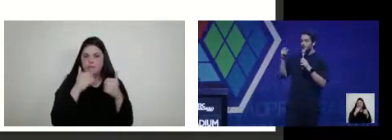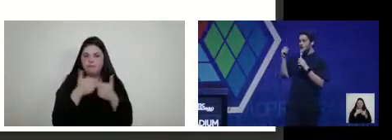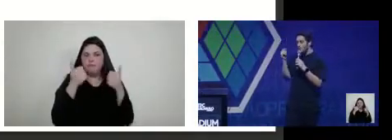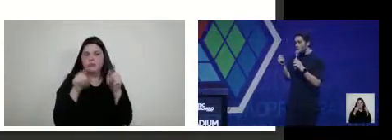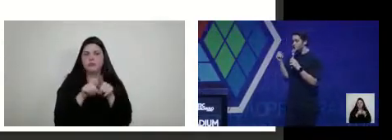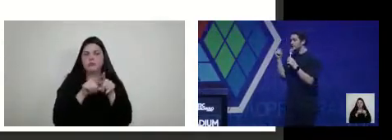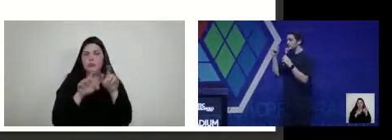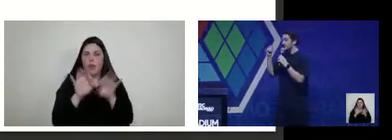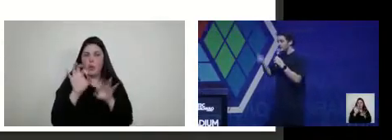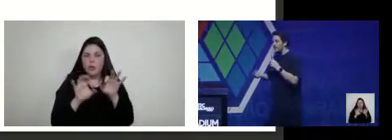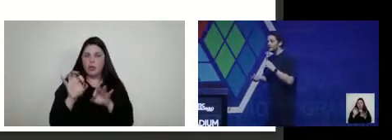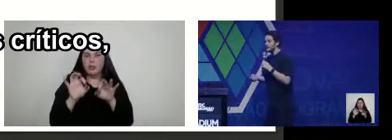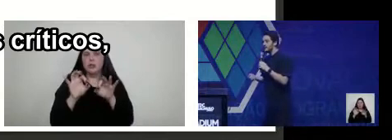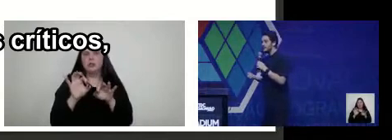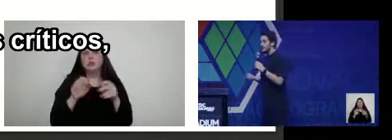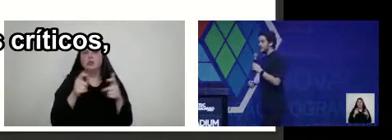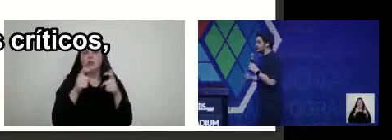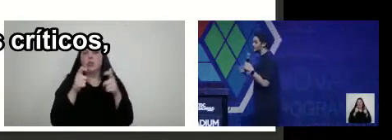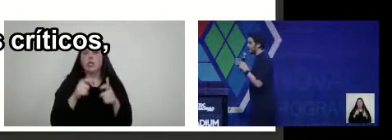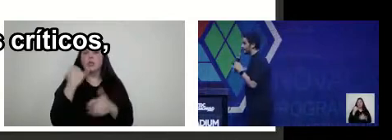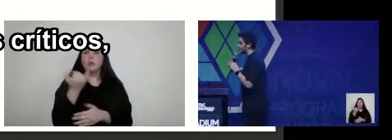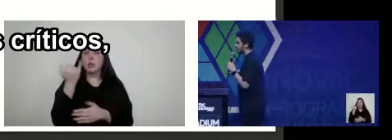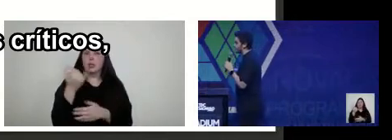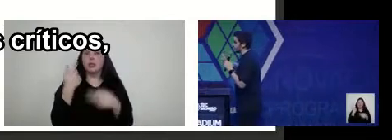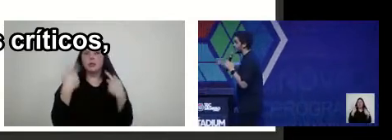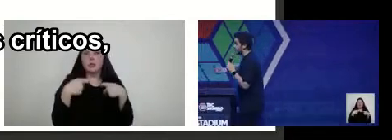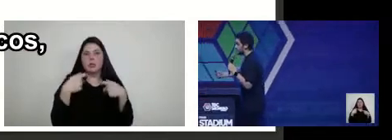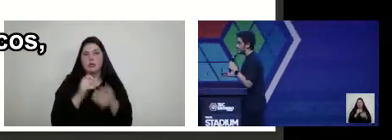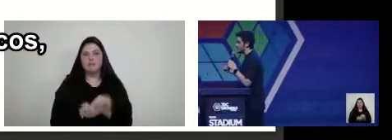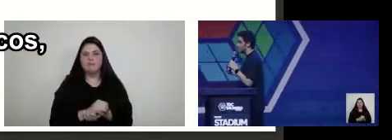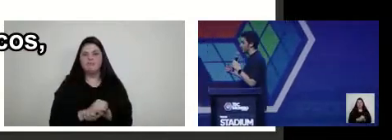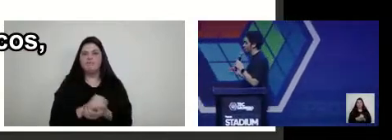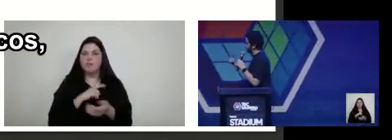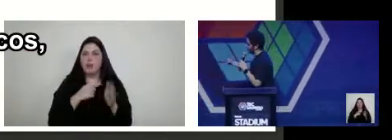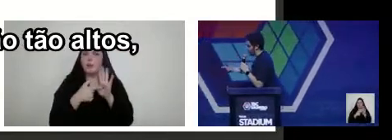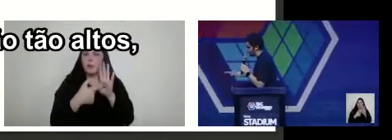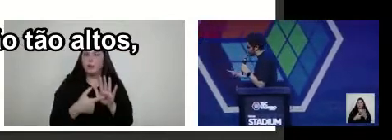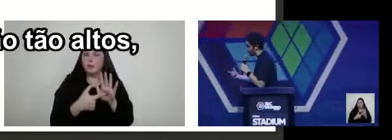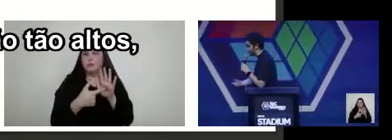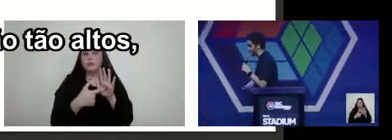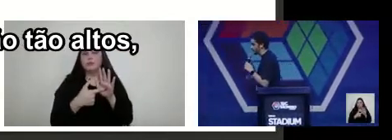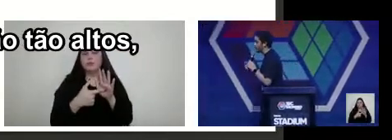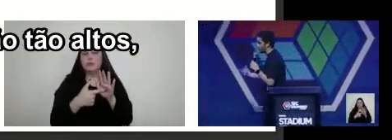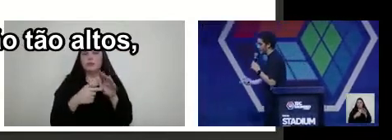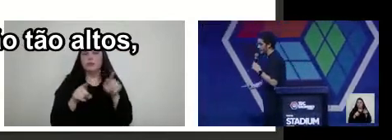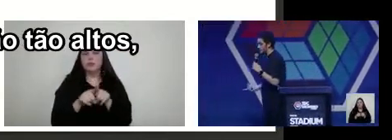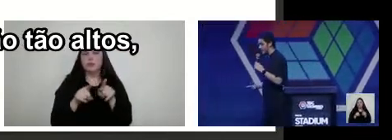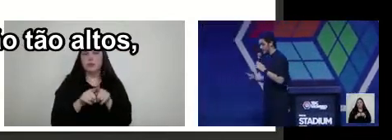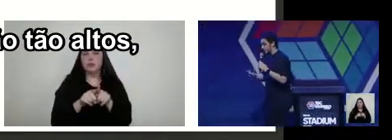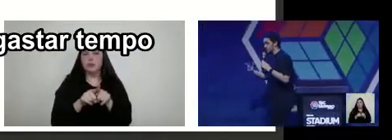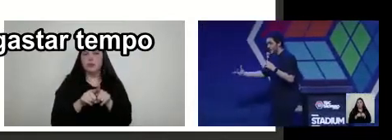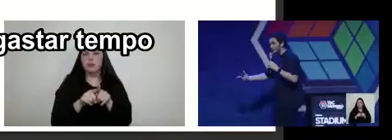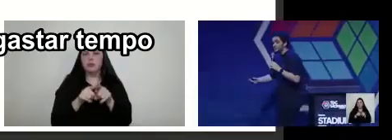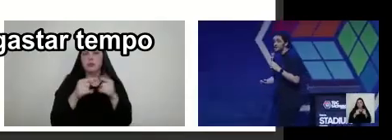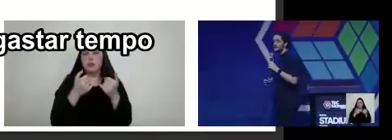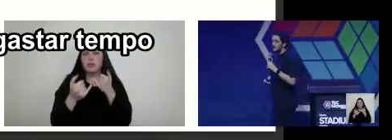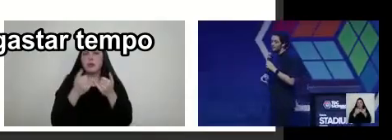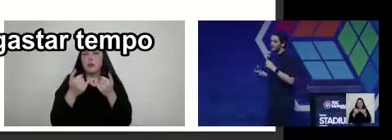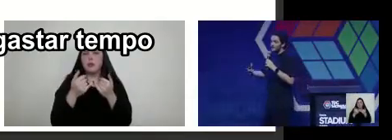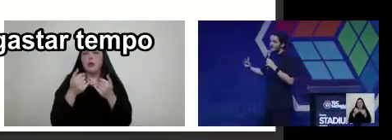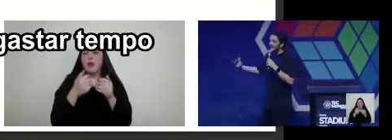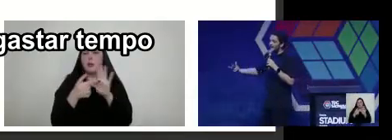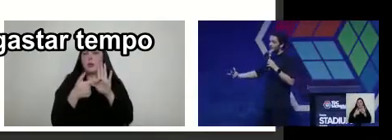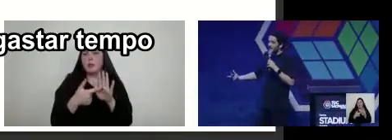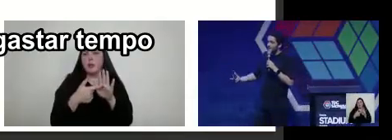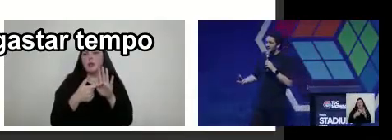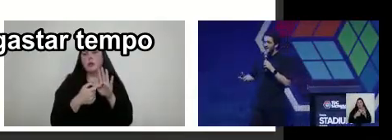correções onde importa. Então você tem apontamentos críticos, apontamento muito críticos, apontamento não tão baixo, não tão altos, que não,